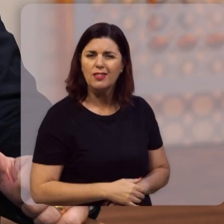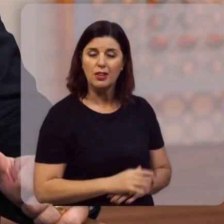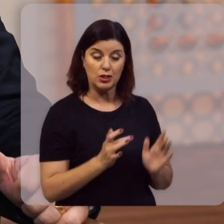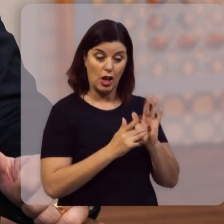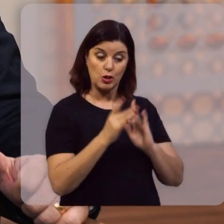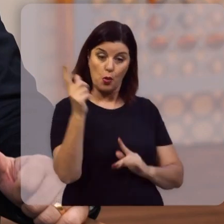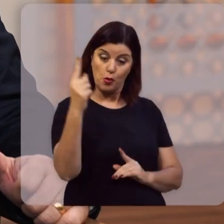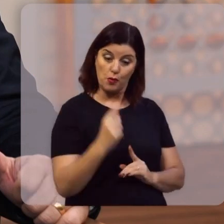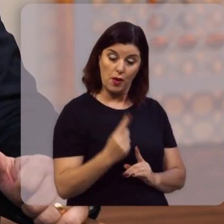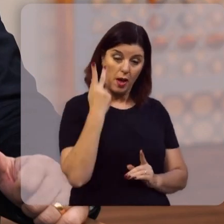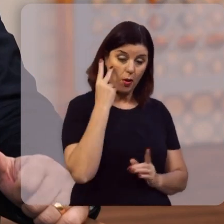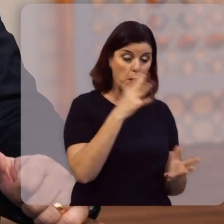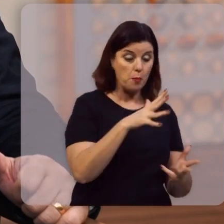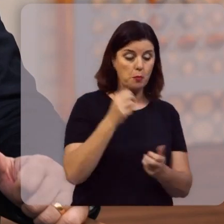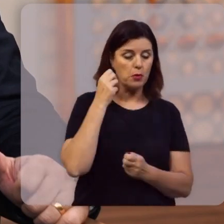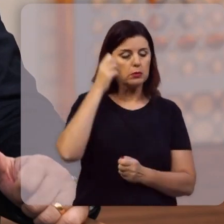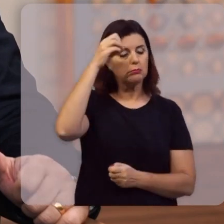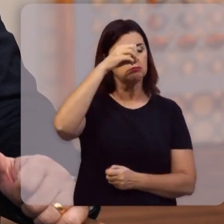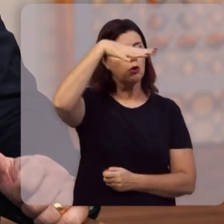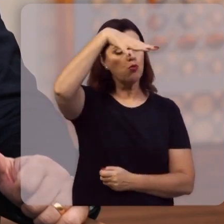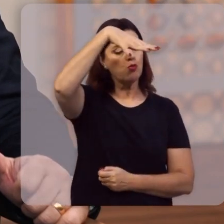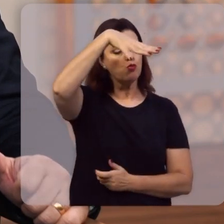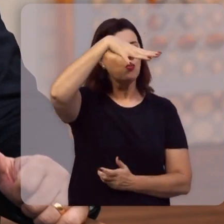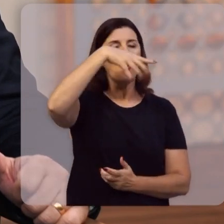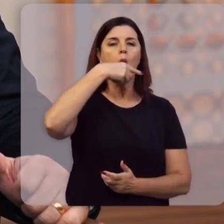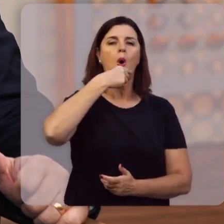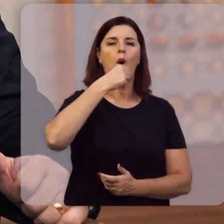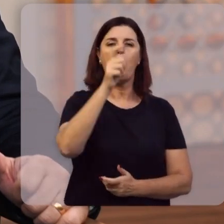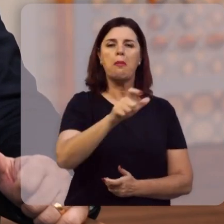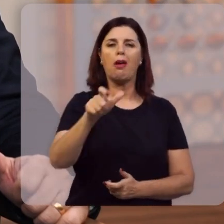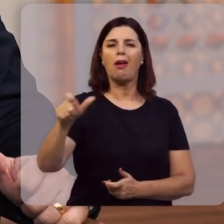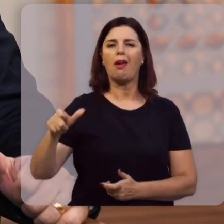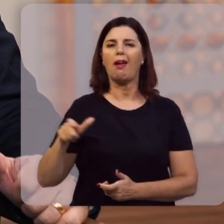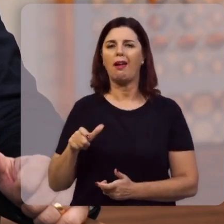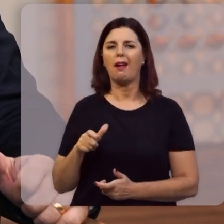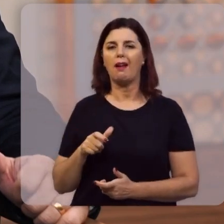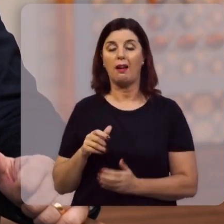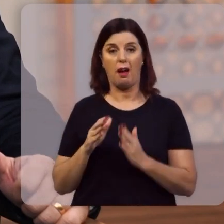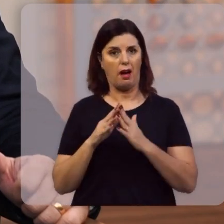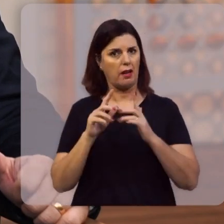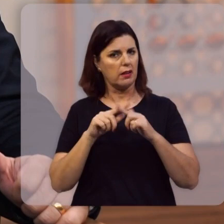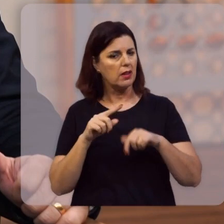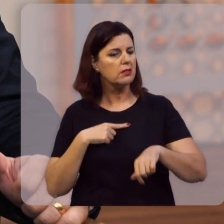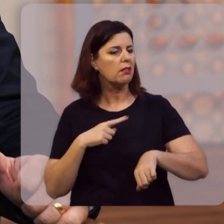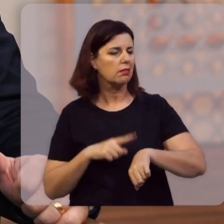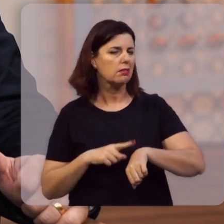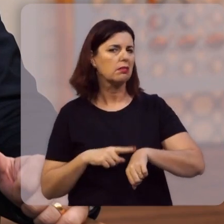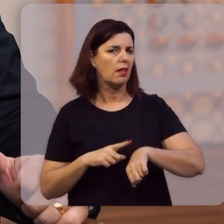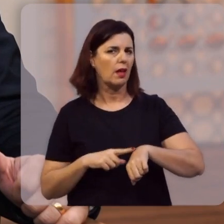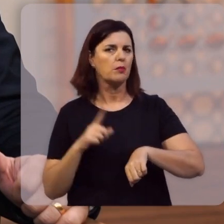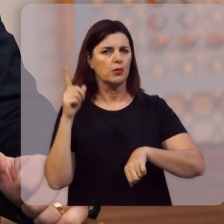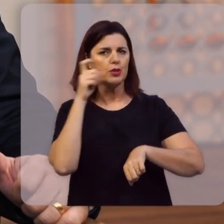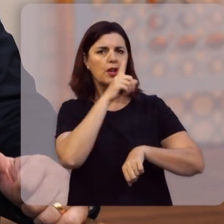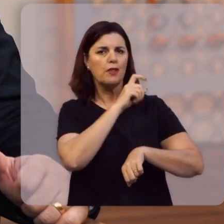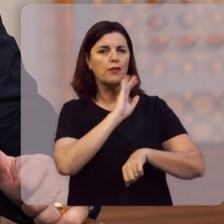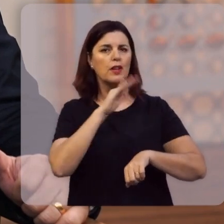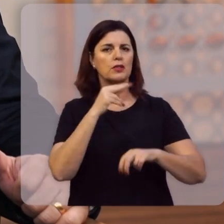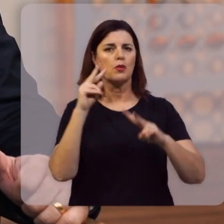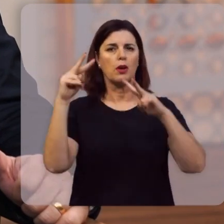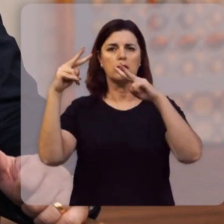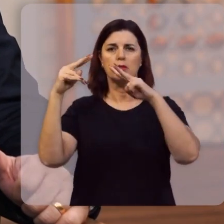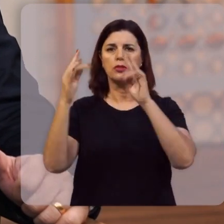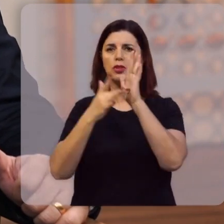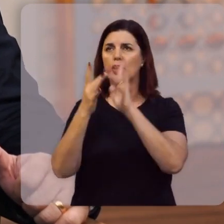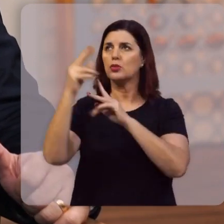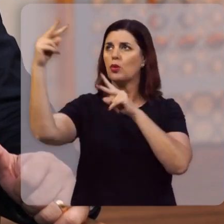este mundo para iluminar a todo homem. E a igreja vive momentos complicados quando ela tira os olhos de Jesus,